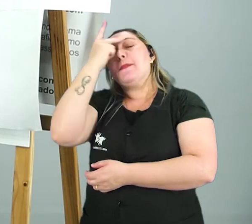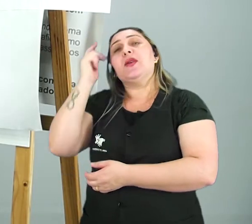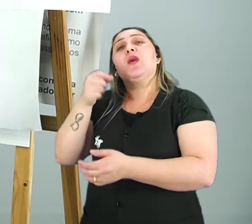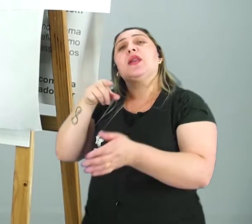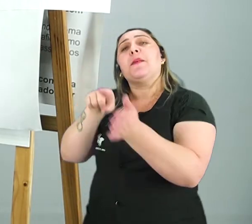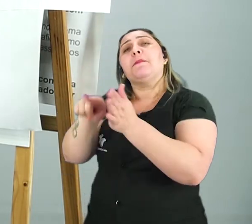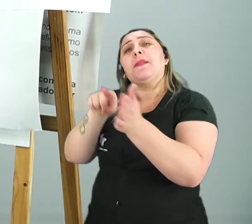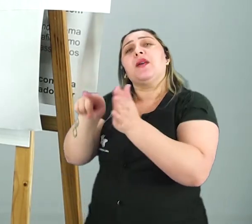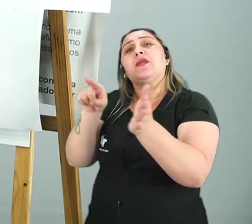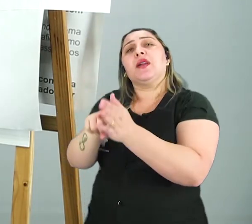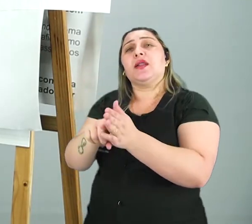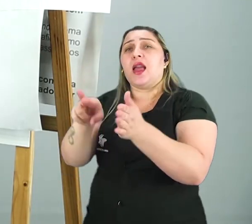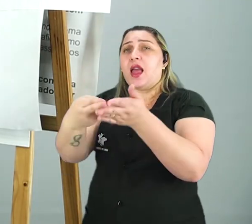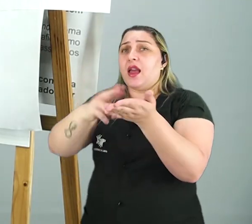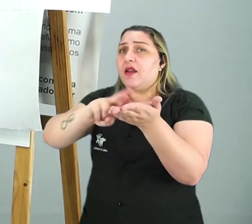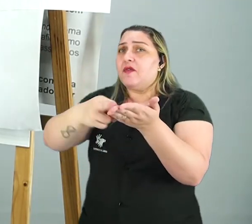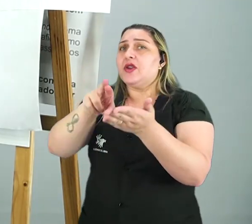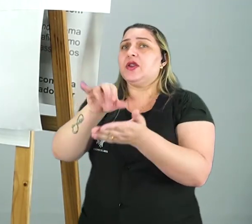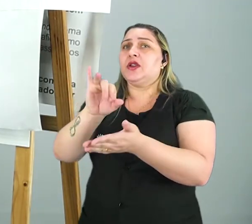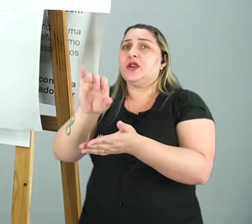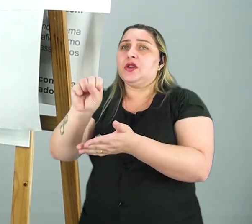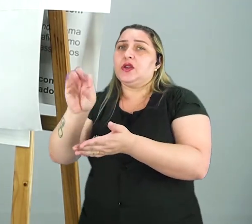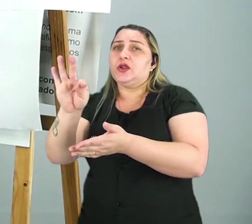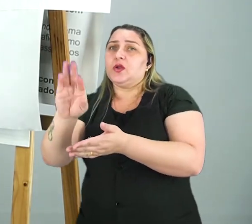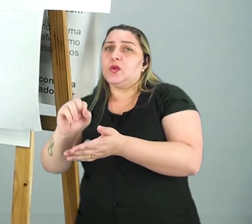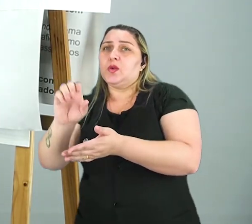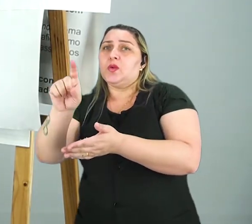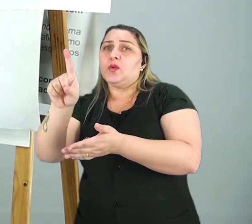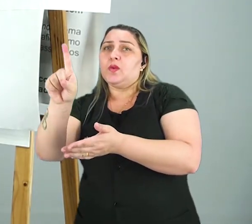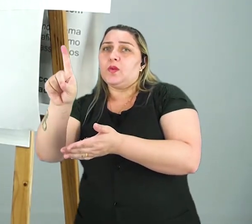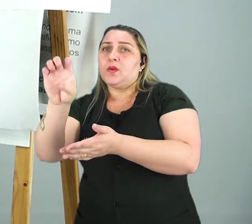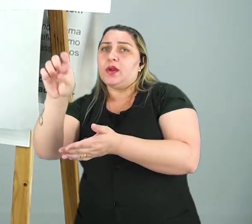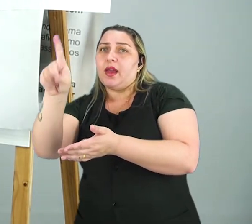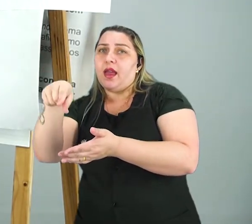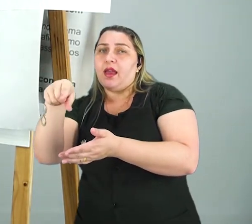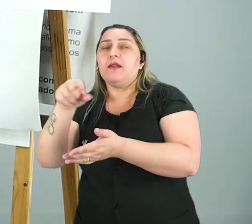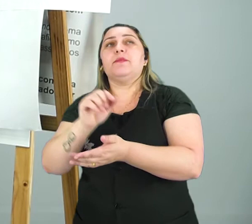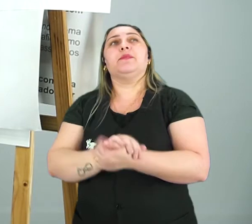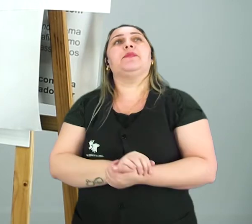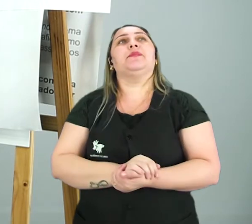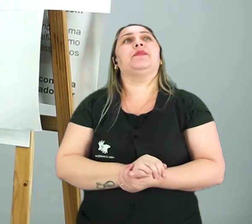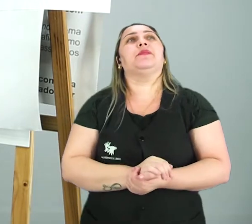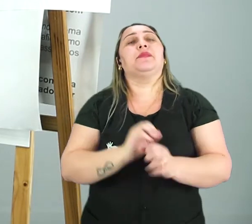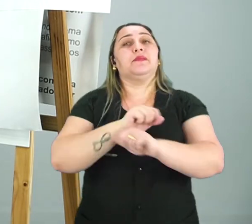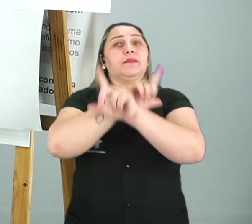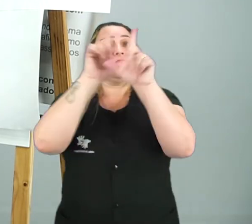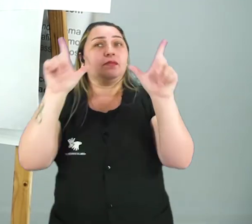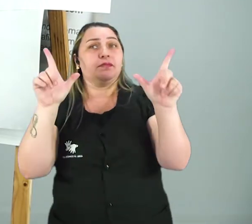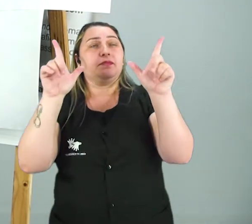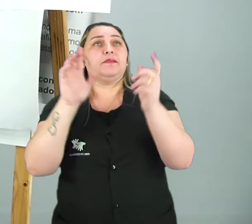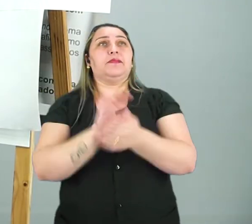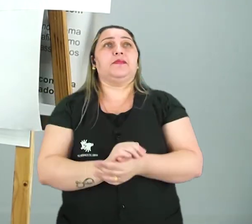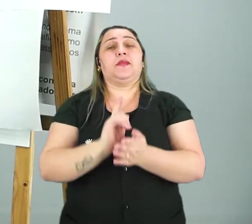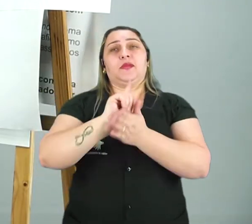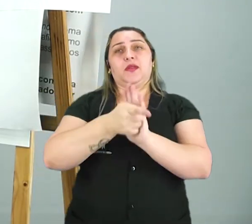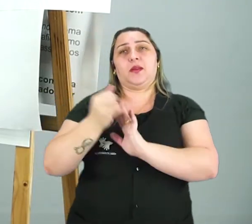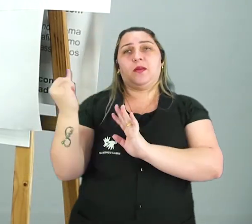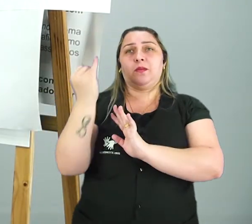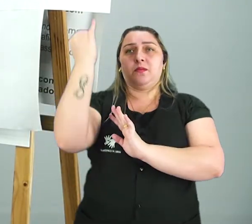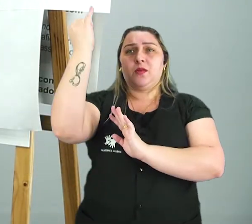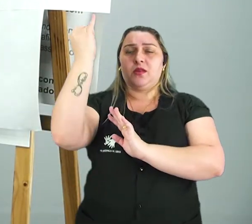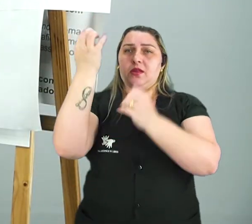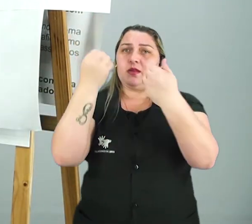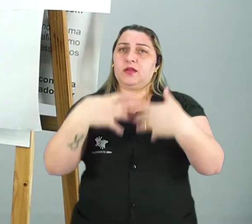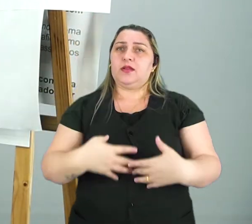caso, a revista Isto É, né? E o repórter pergunta, faz algumas perguntas a ele e, é claro, anota. Nesse gênero é importante